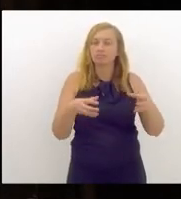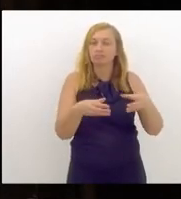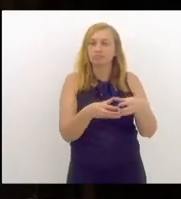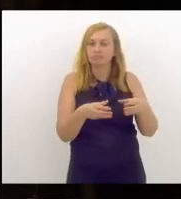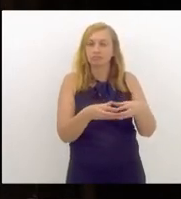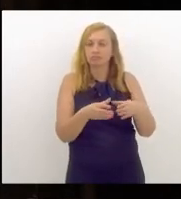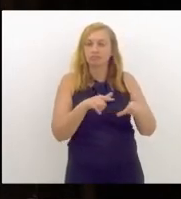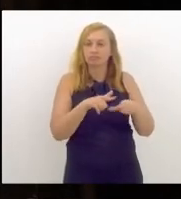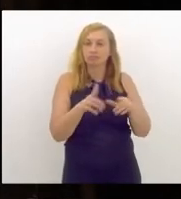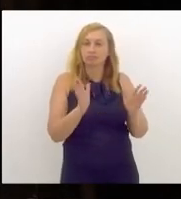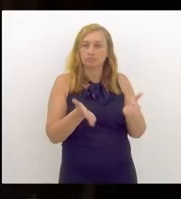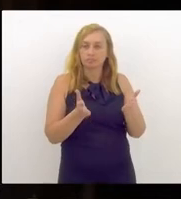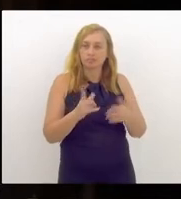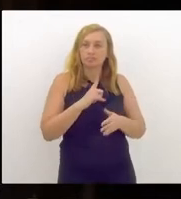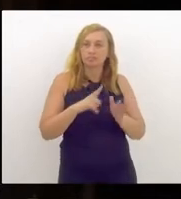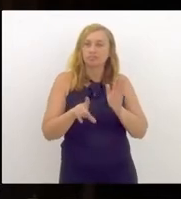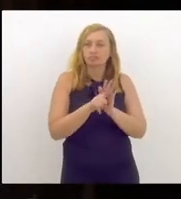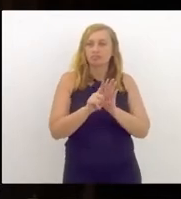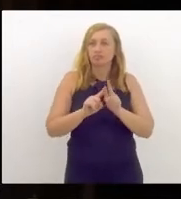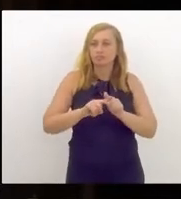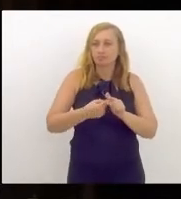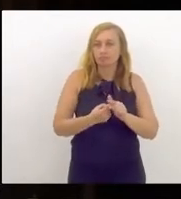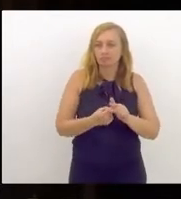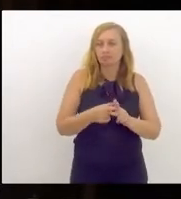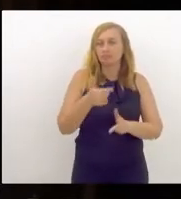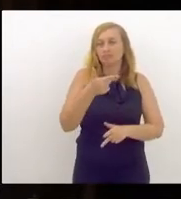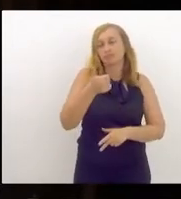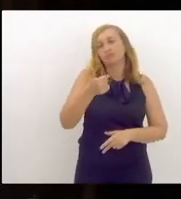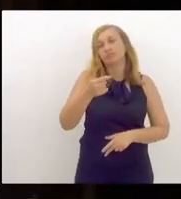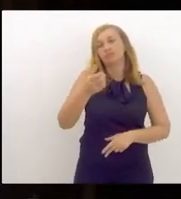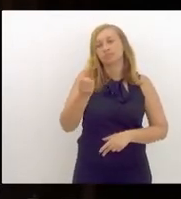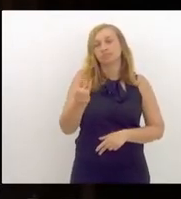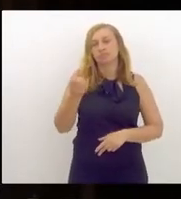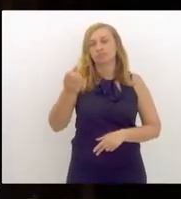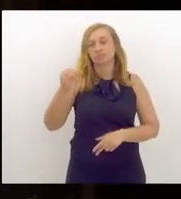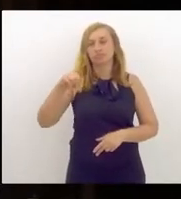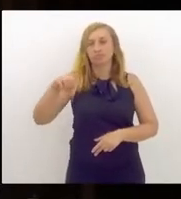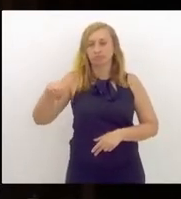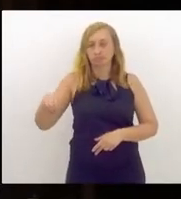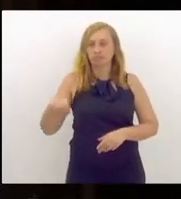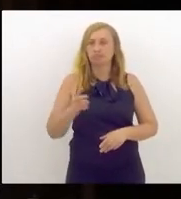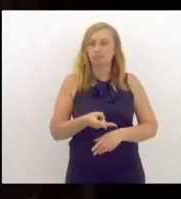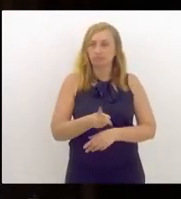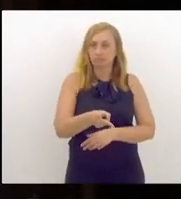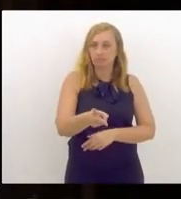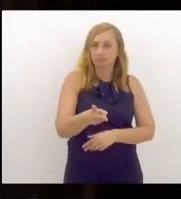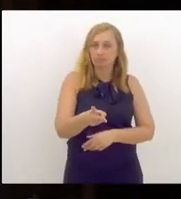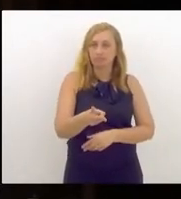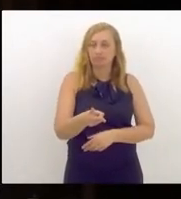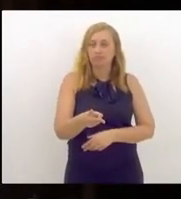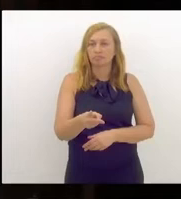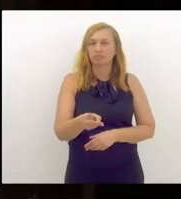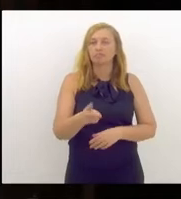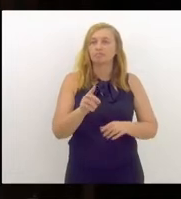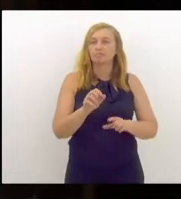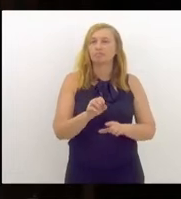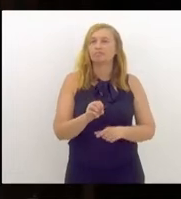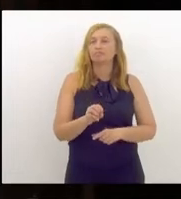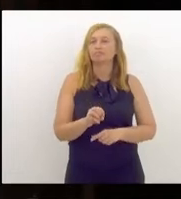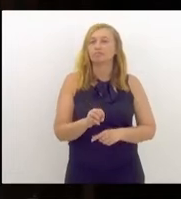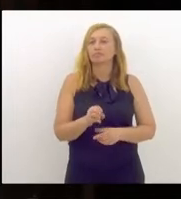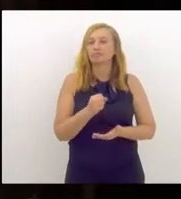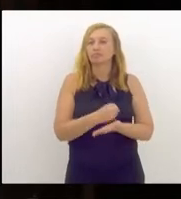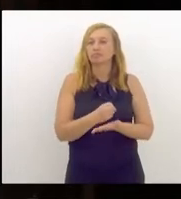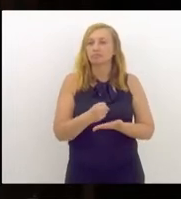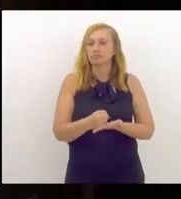que hoje tem uma lei que regula essa ação que é 12690 tem continuamente em seus editais de